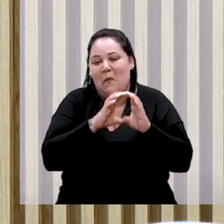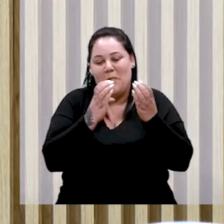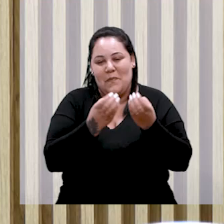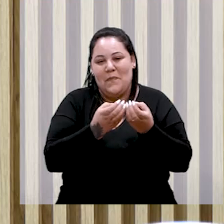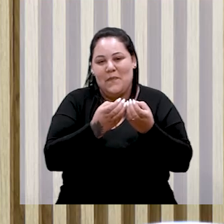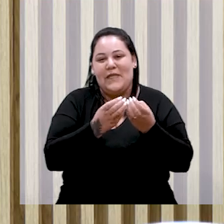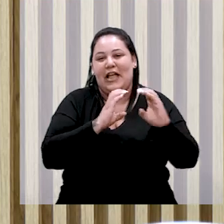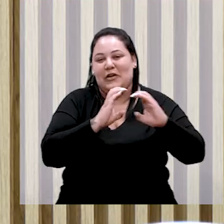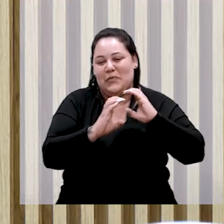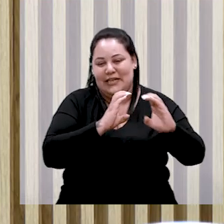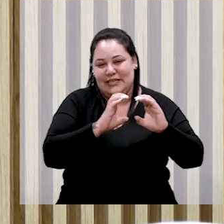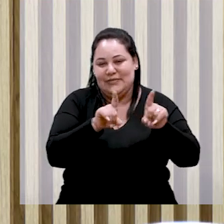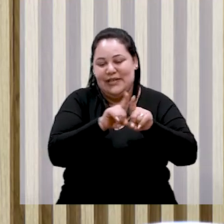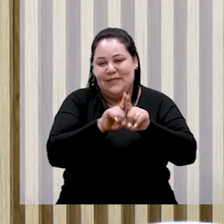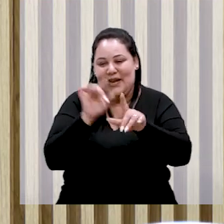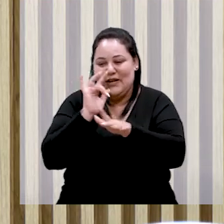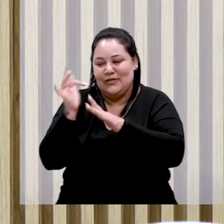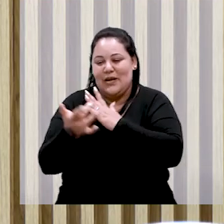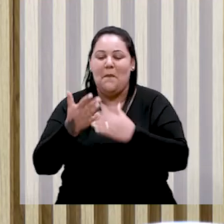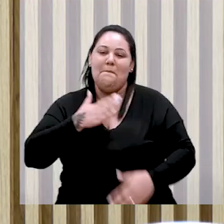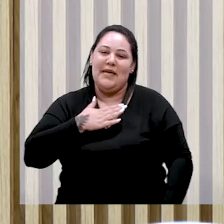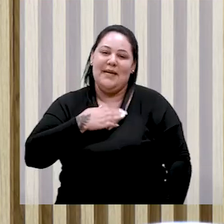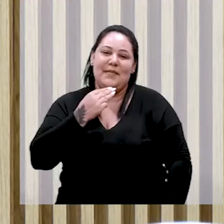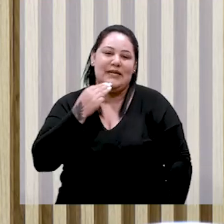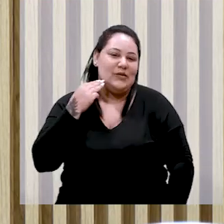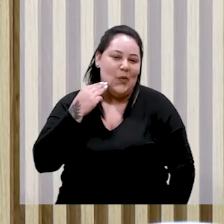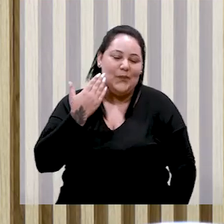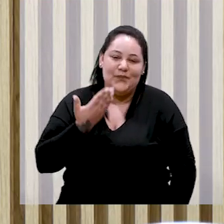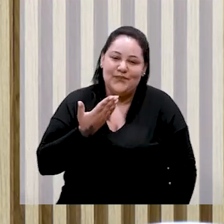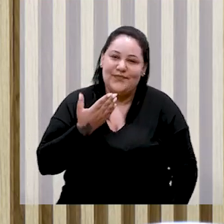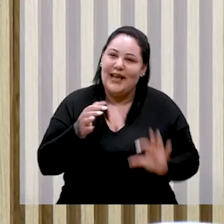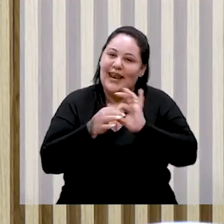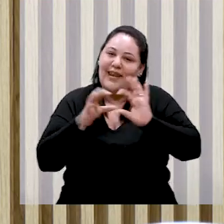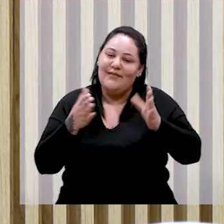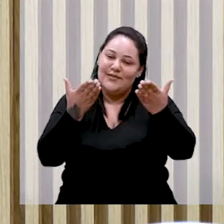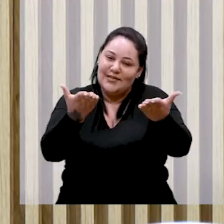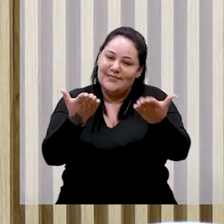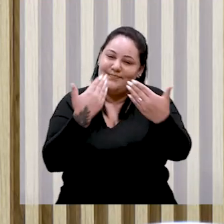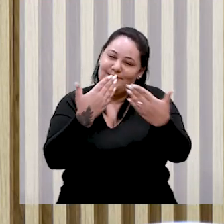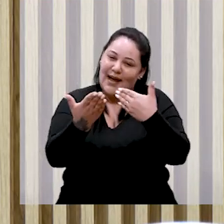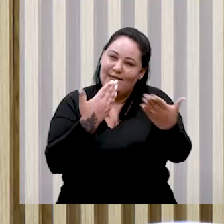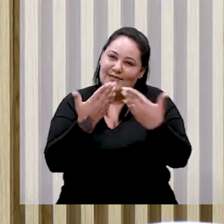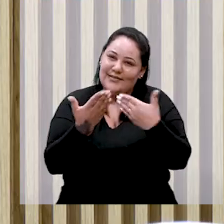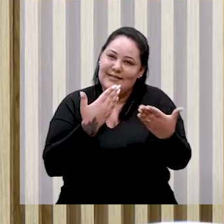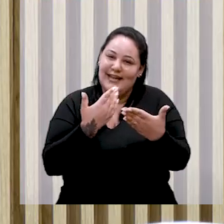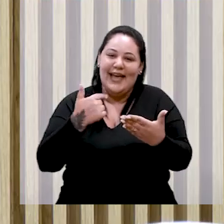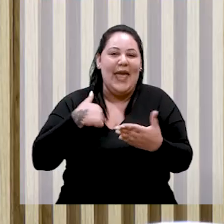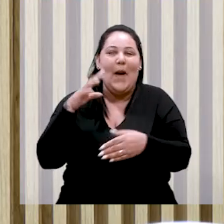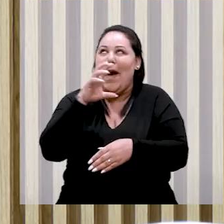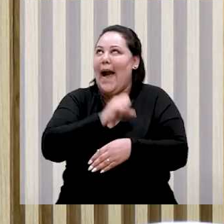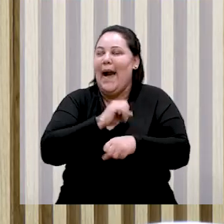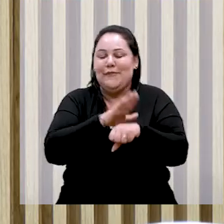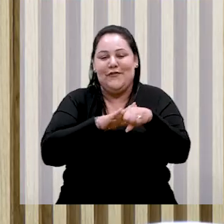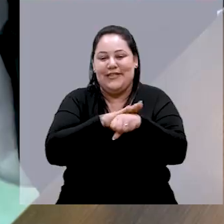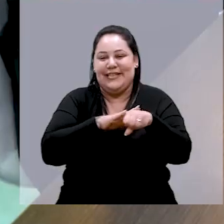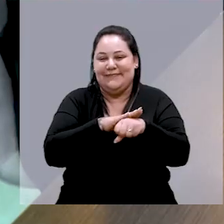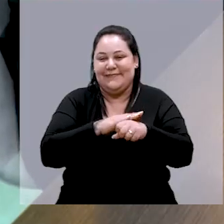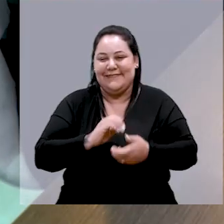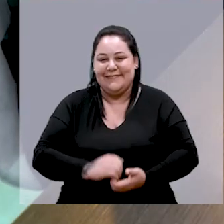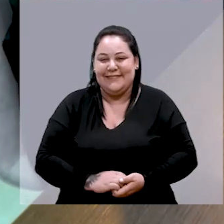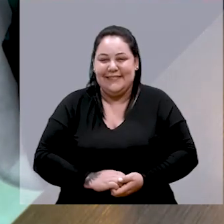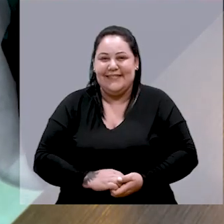comunicação, mas também nas minhas redes sociais, né? Fiquem à vontade para a gente poder conversar mais, que vocês já viram que conversar é algo que eu gosto